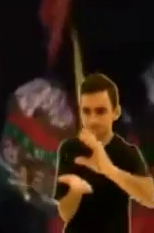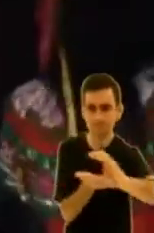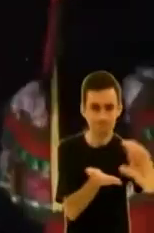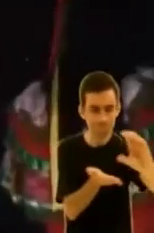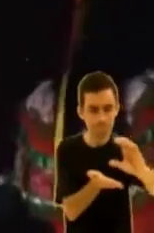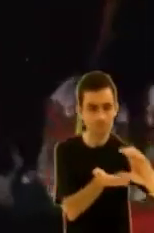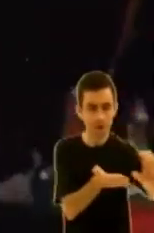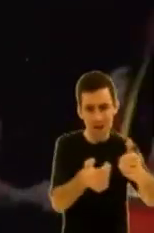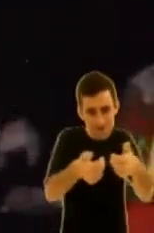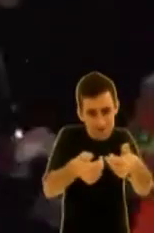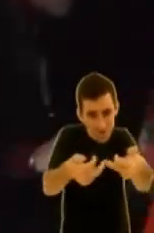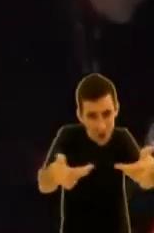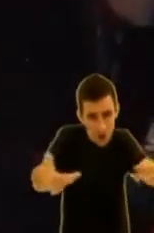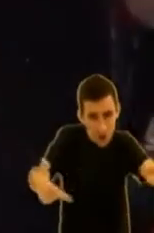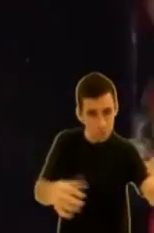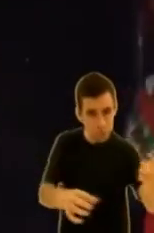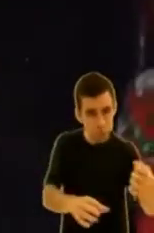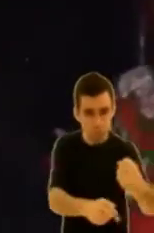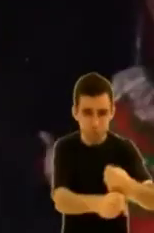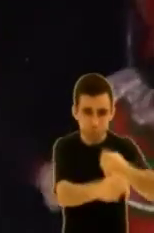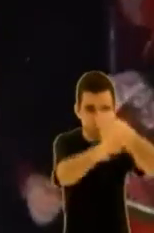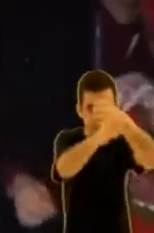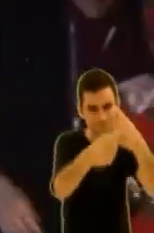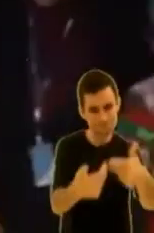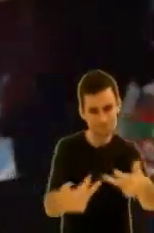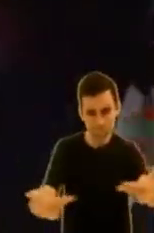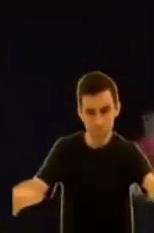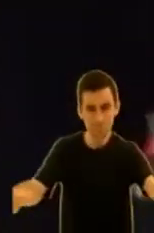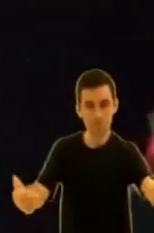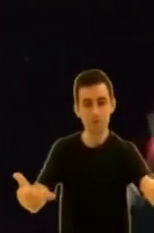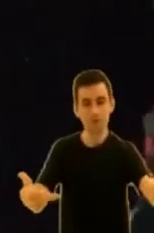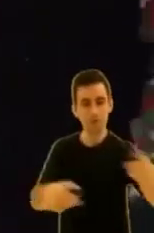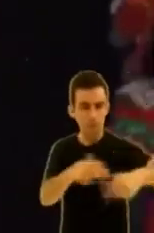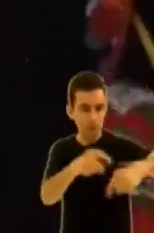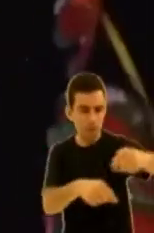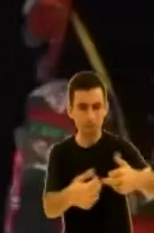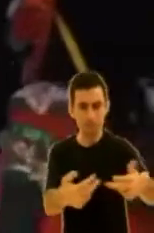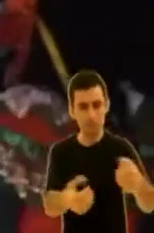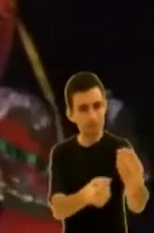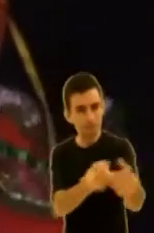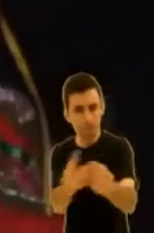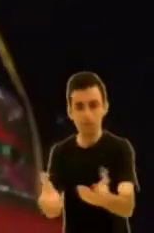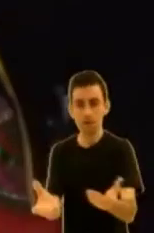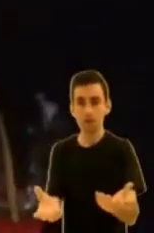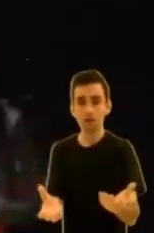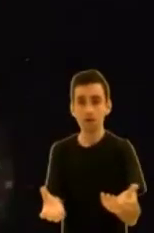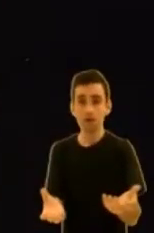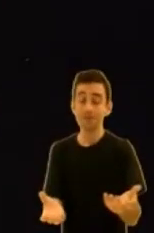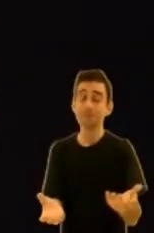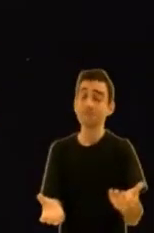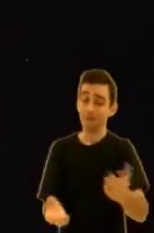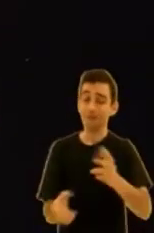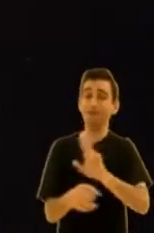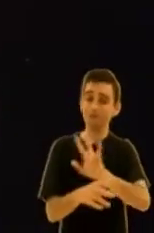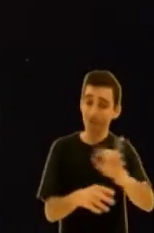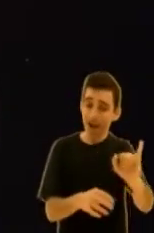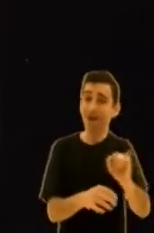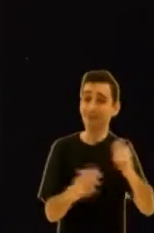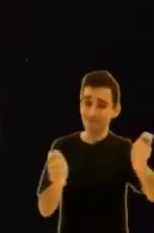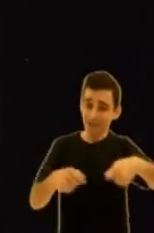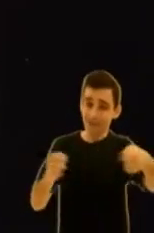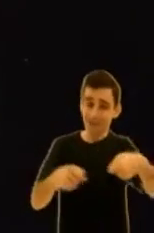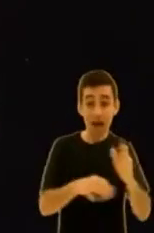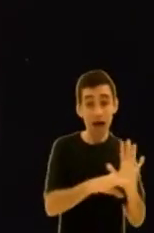infraestrutura, muitas vezes, se não na maioria, ele indiretamente ou diretamente vai garantir,